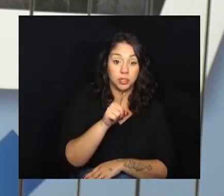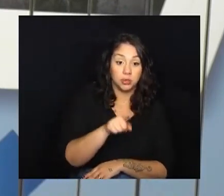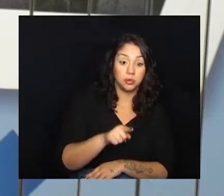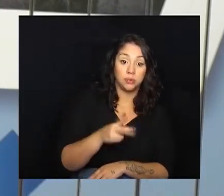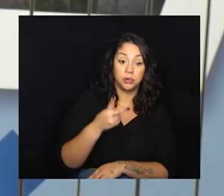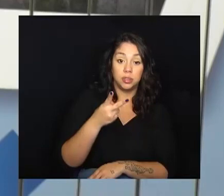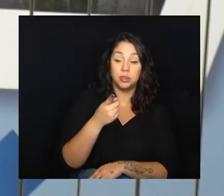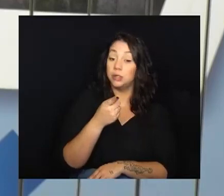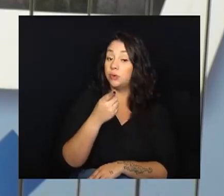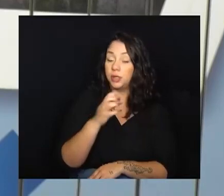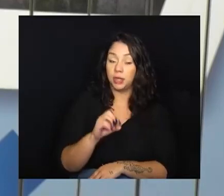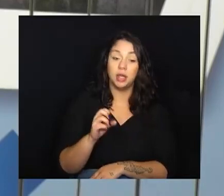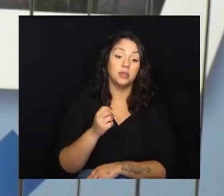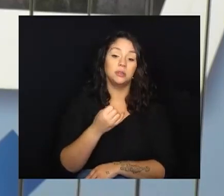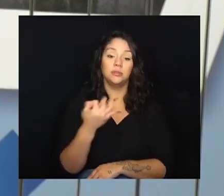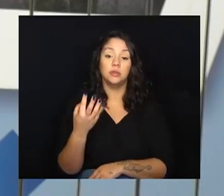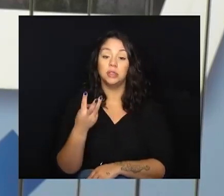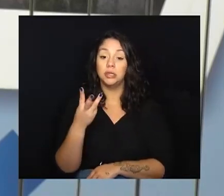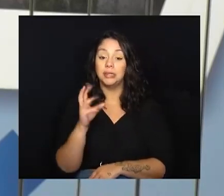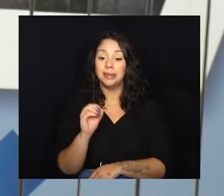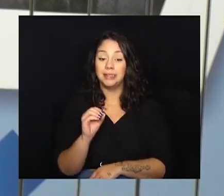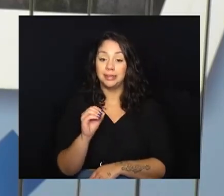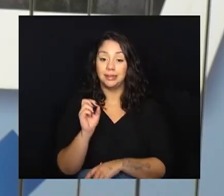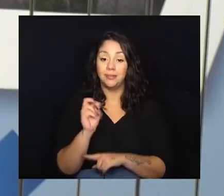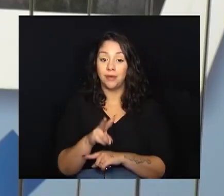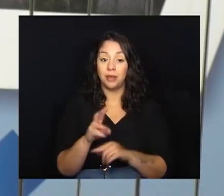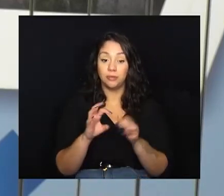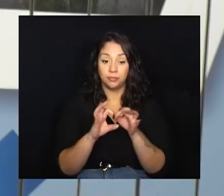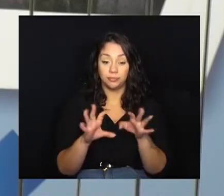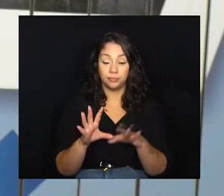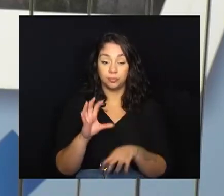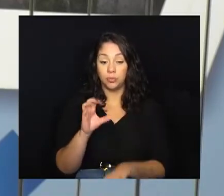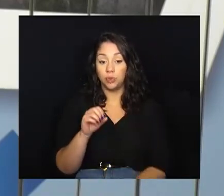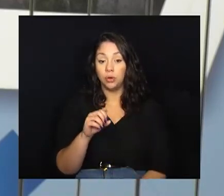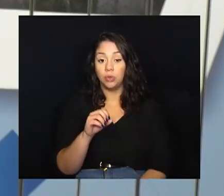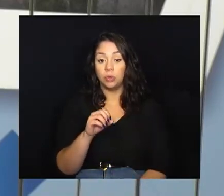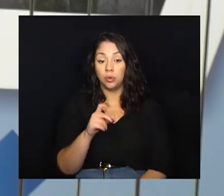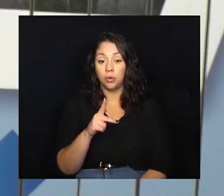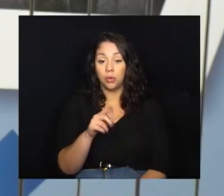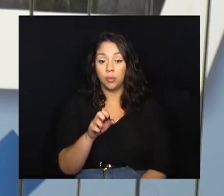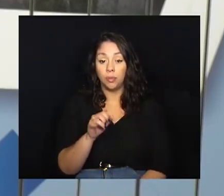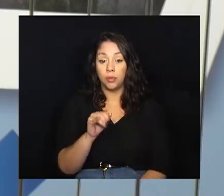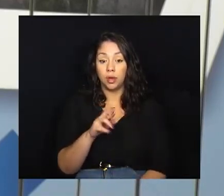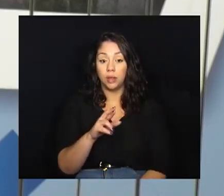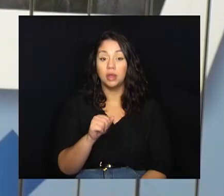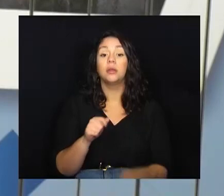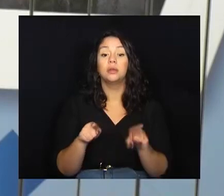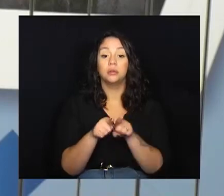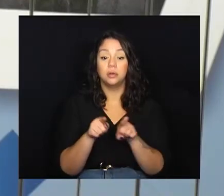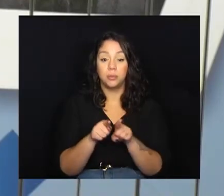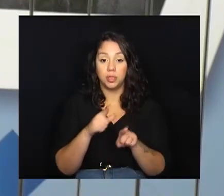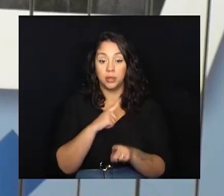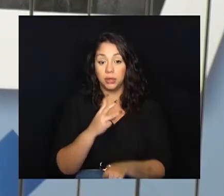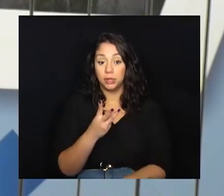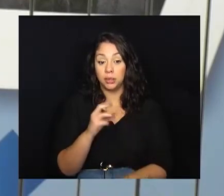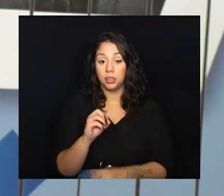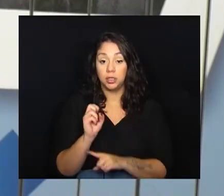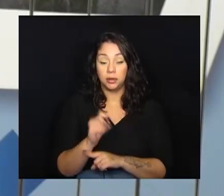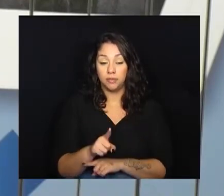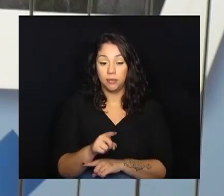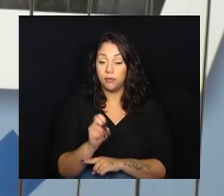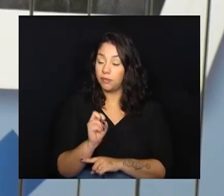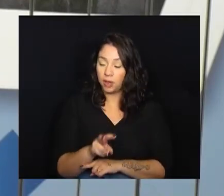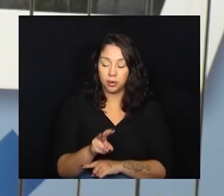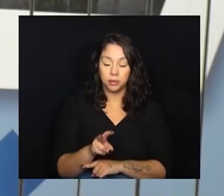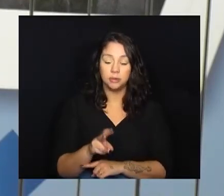disponíveis já o curso de copeira será sempre as quartas-feiras no mesmo horário também com 30 vagas para se